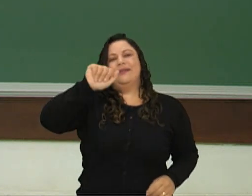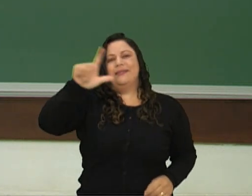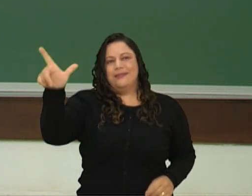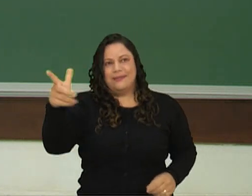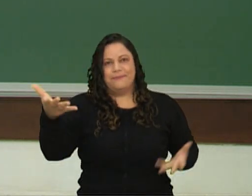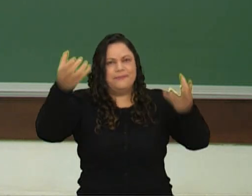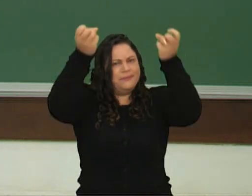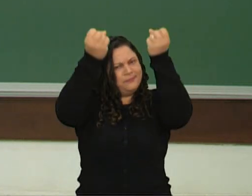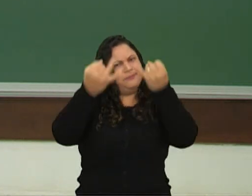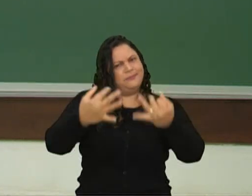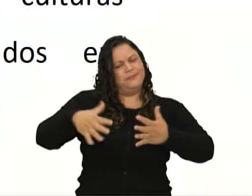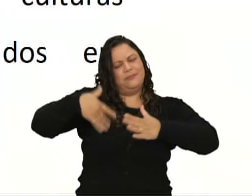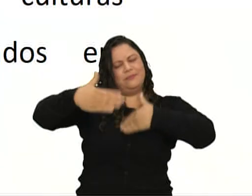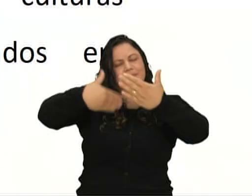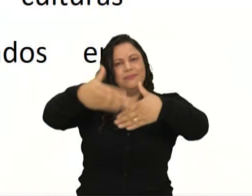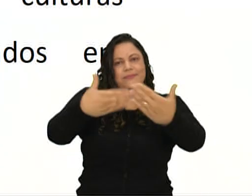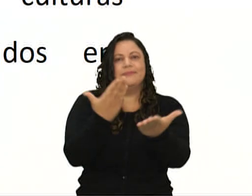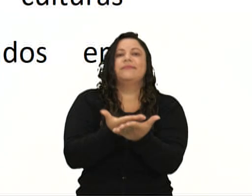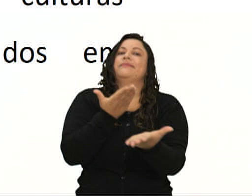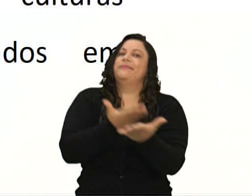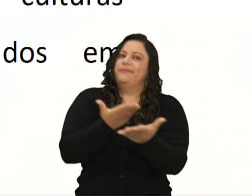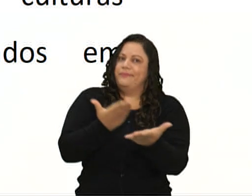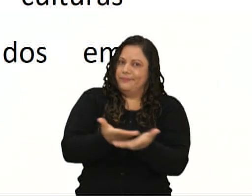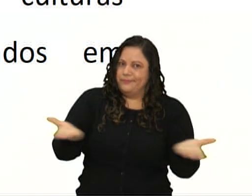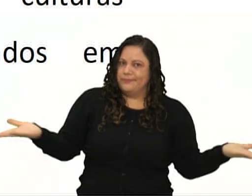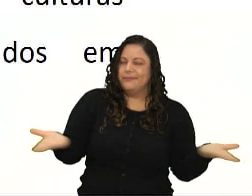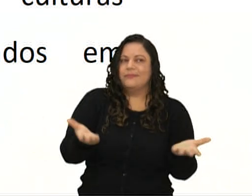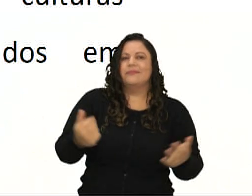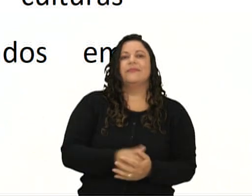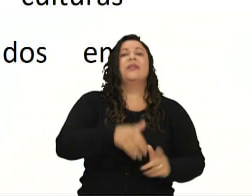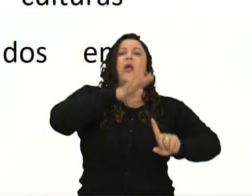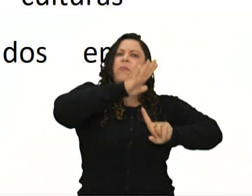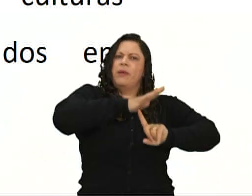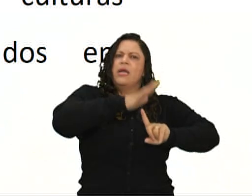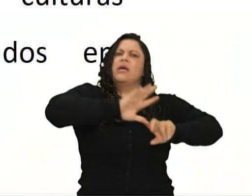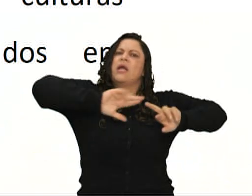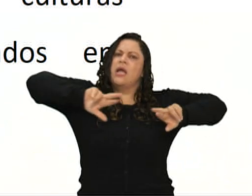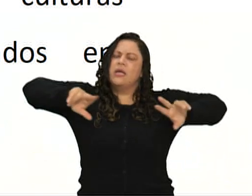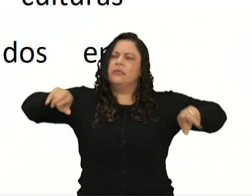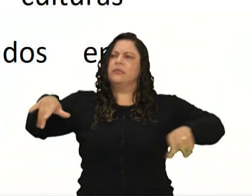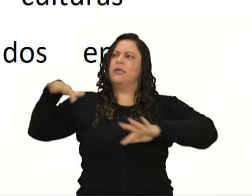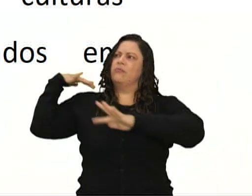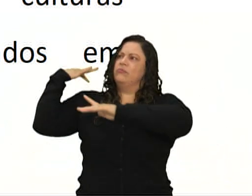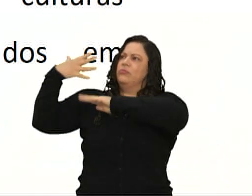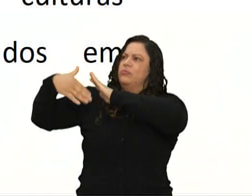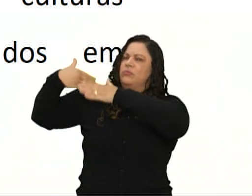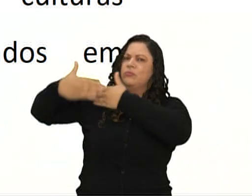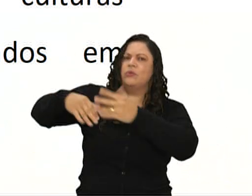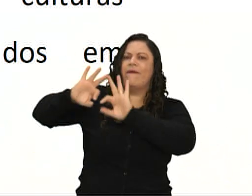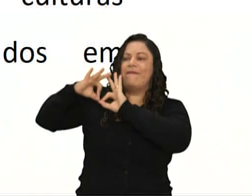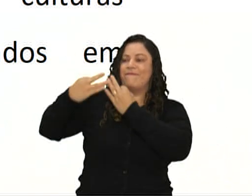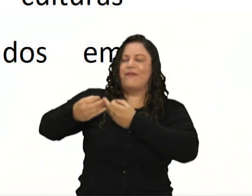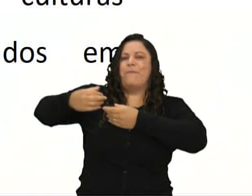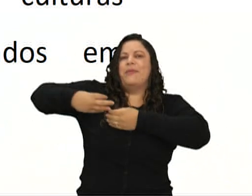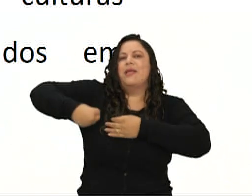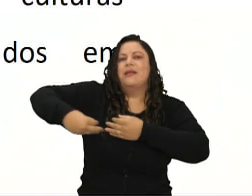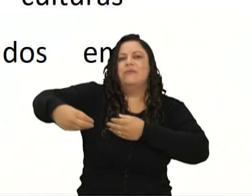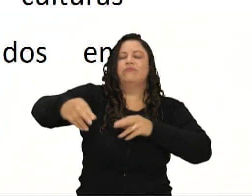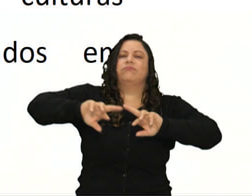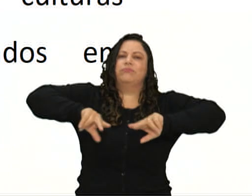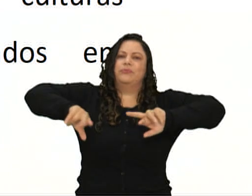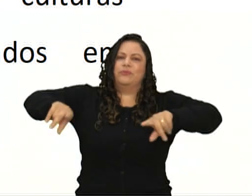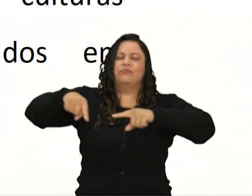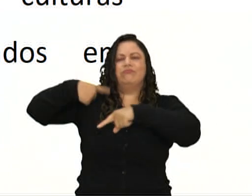aula. Bom, então no Paraná existem imigrantes ucranianos e poloneses da Europa oriental, que mantêm sua cultura,